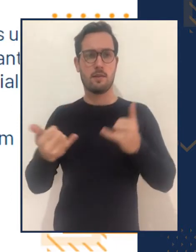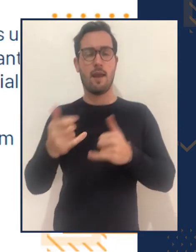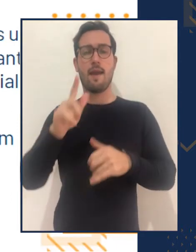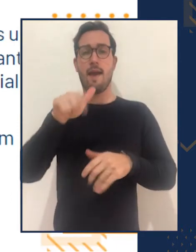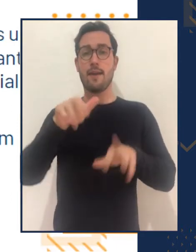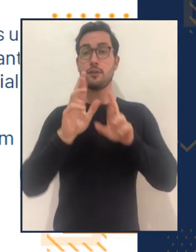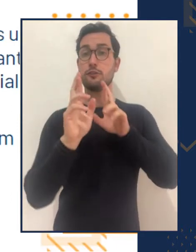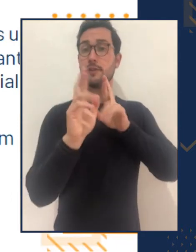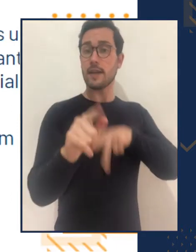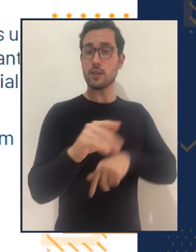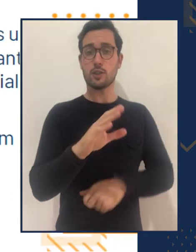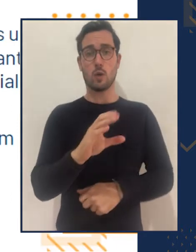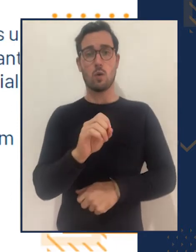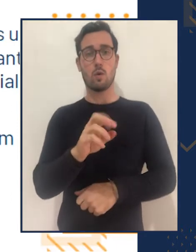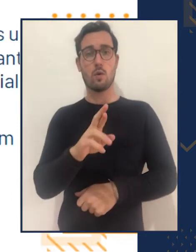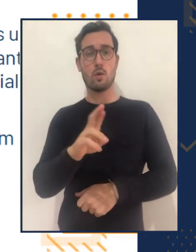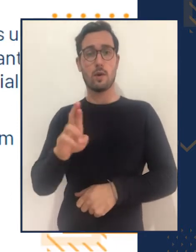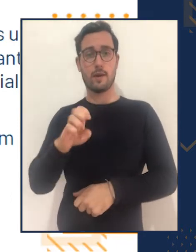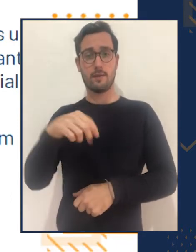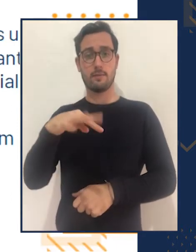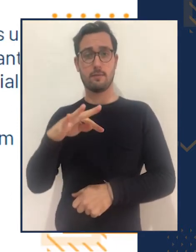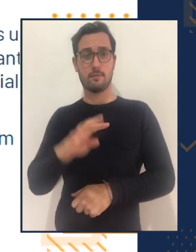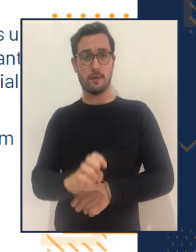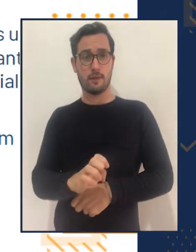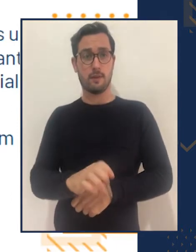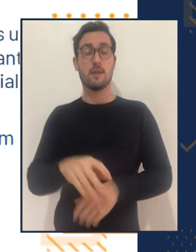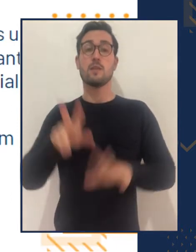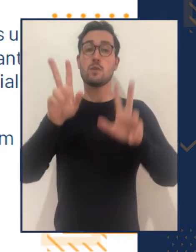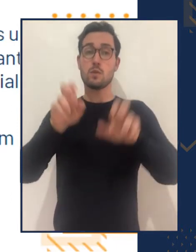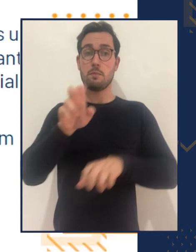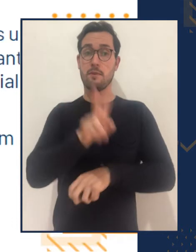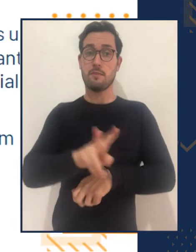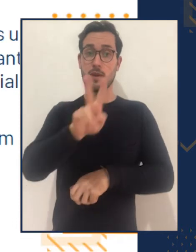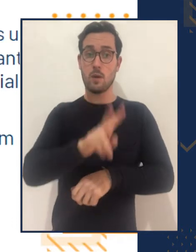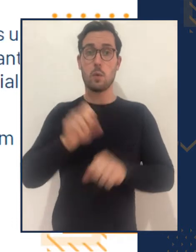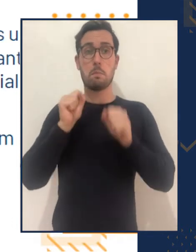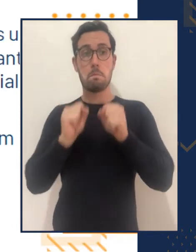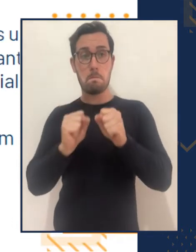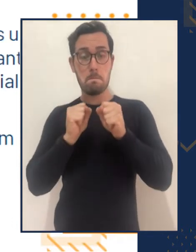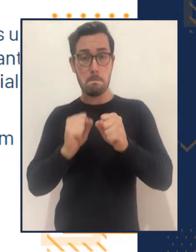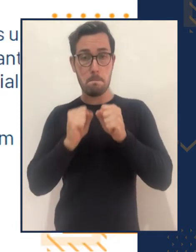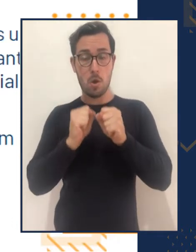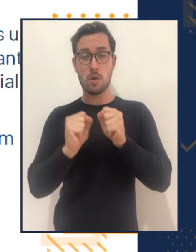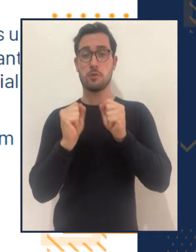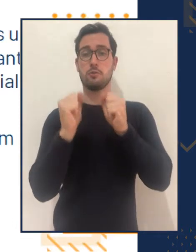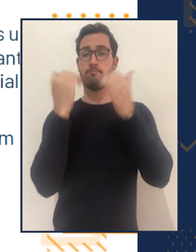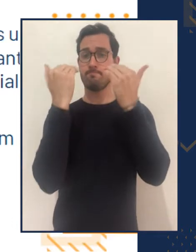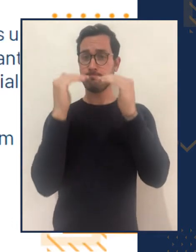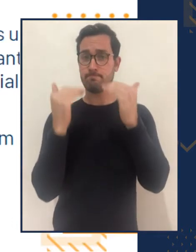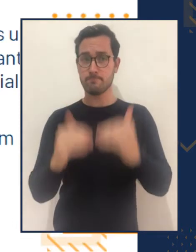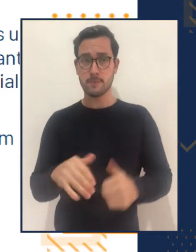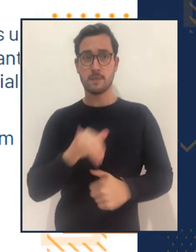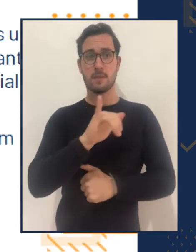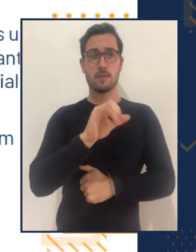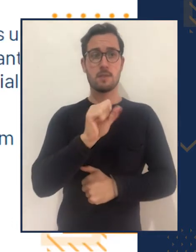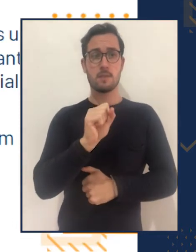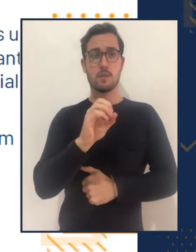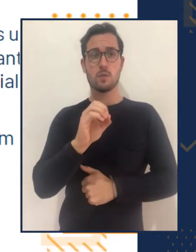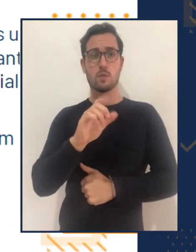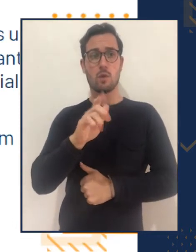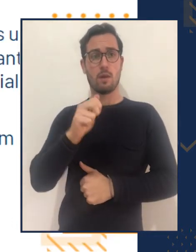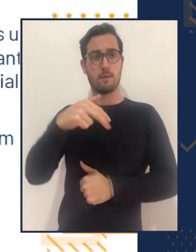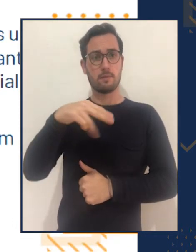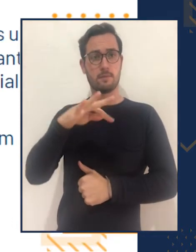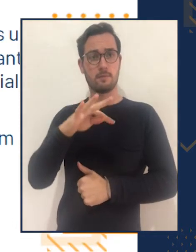propriedade do componente em se opor à corrente. Então, de acordo com esse valor, né, ele pode ser classificado em